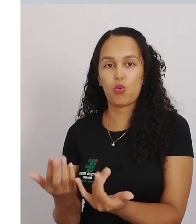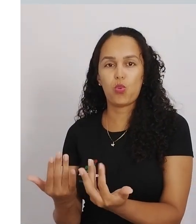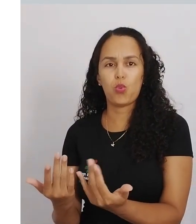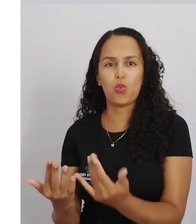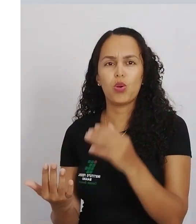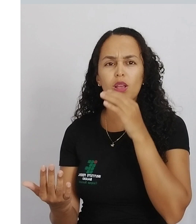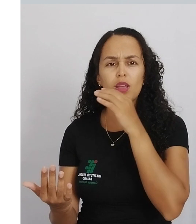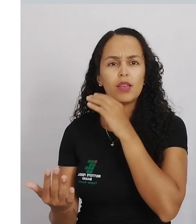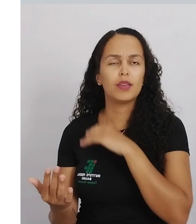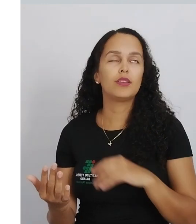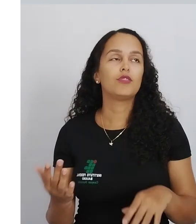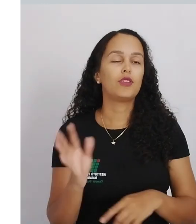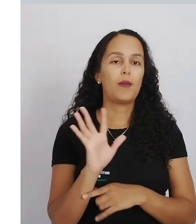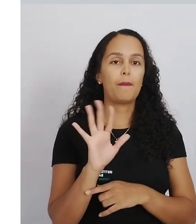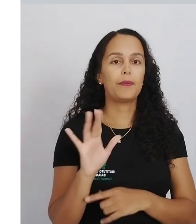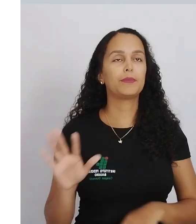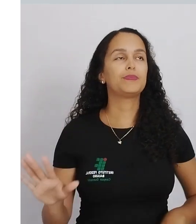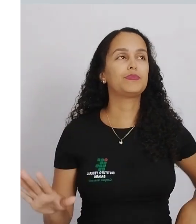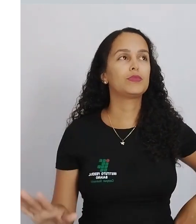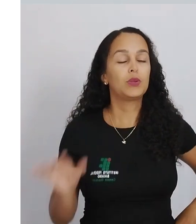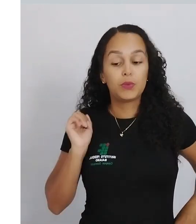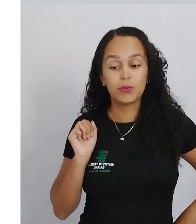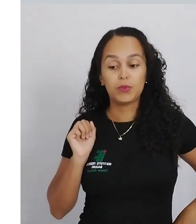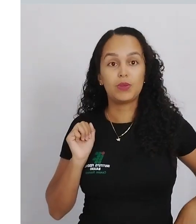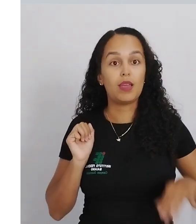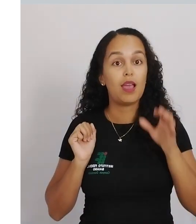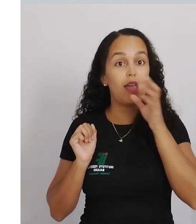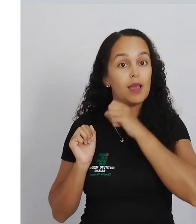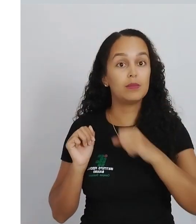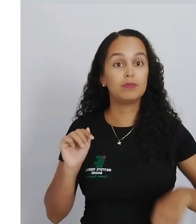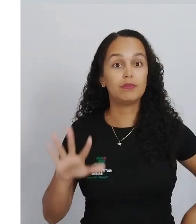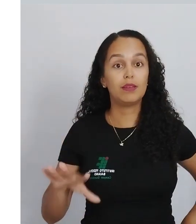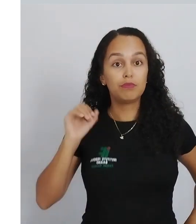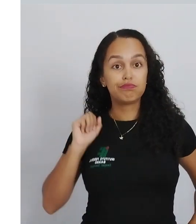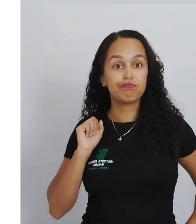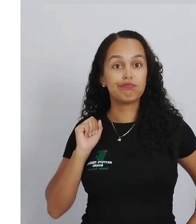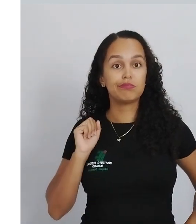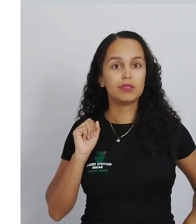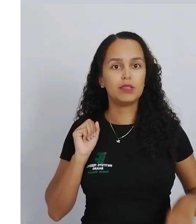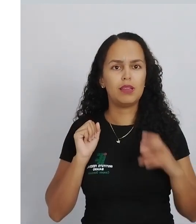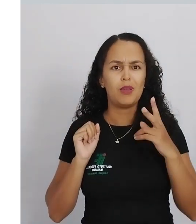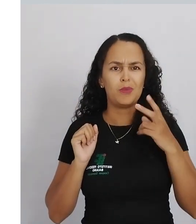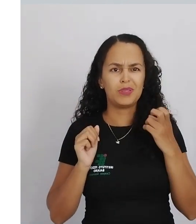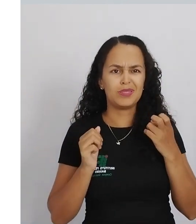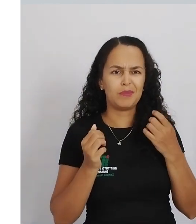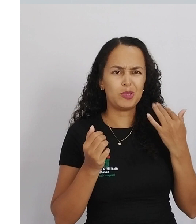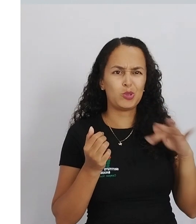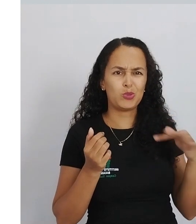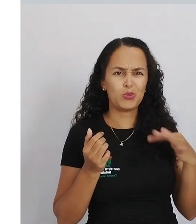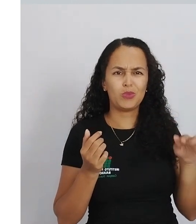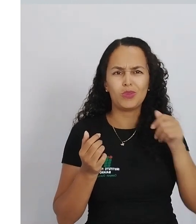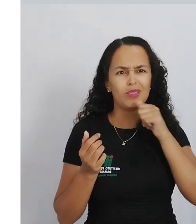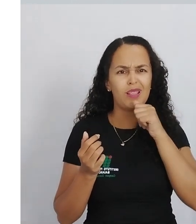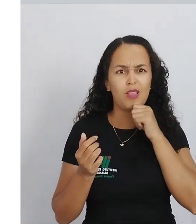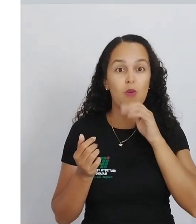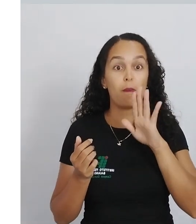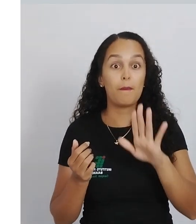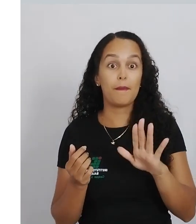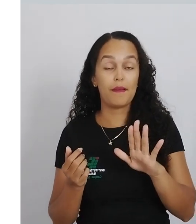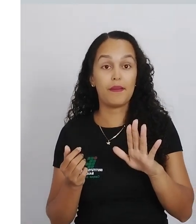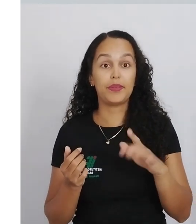você nem percebe que você se queimou até alguns segundos depois, mas a sua mão já foi tirada, porque a